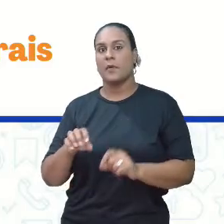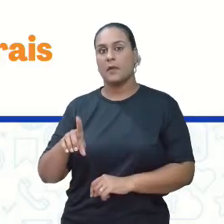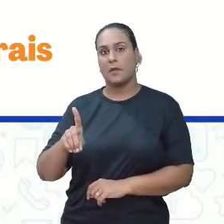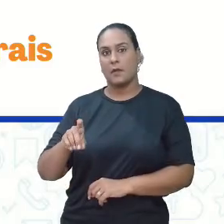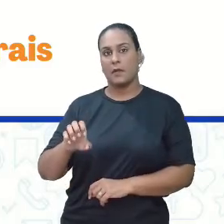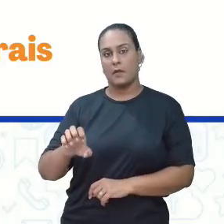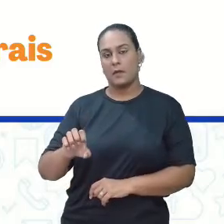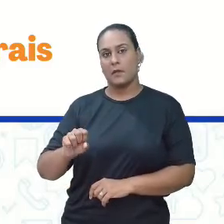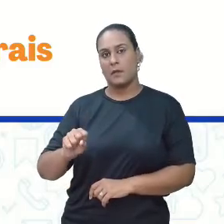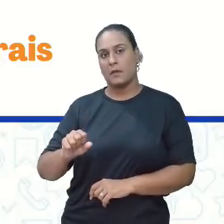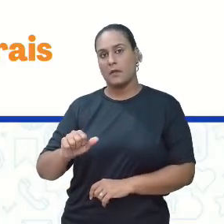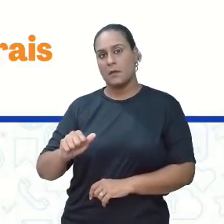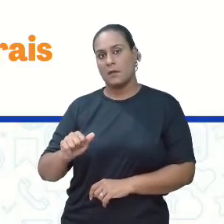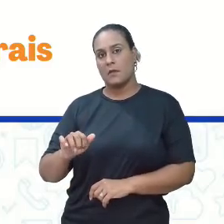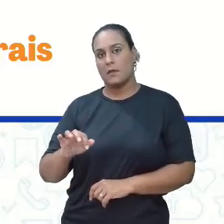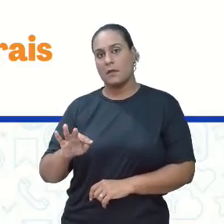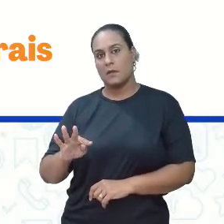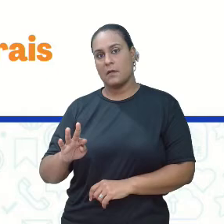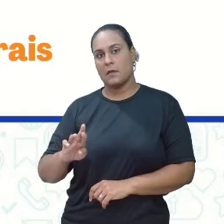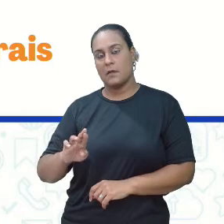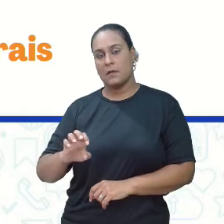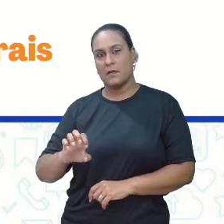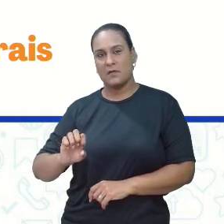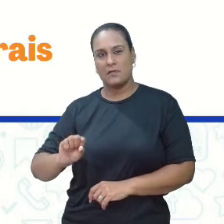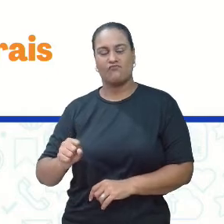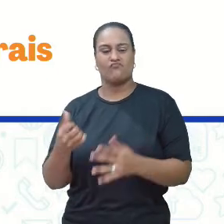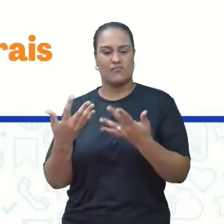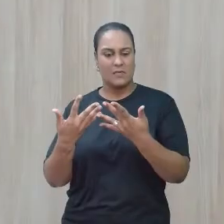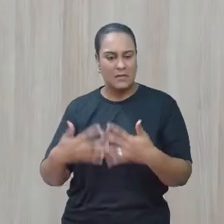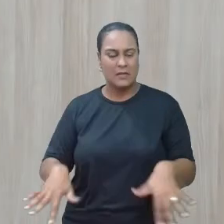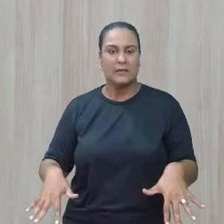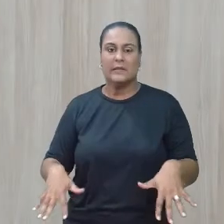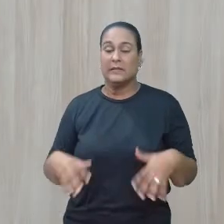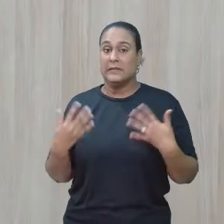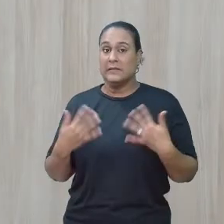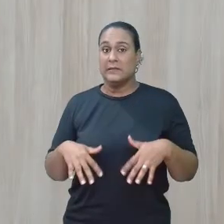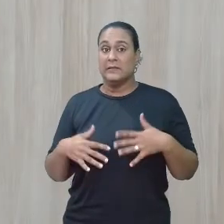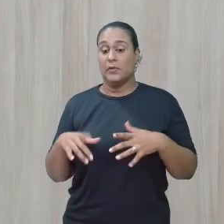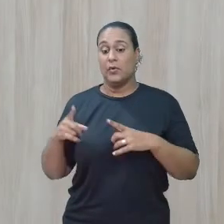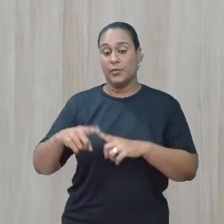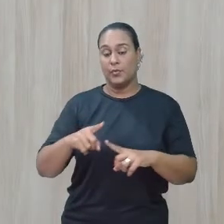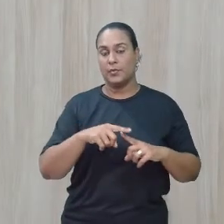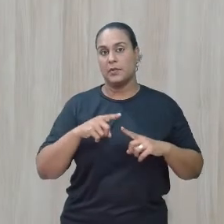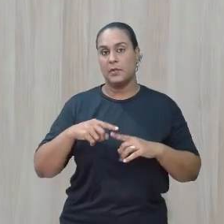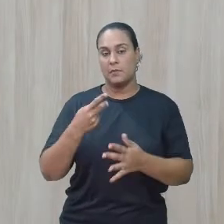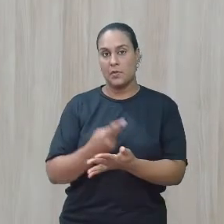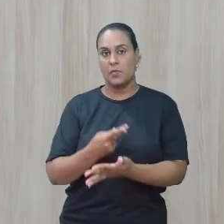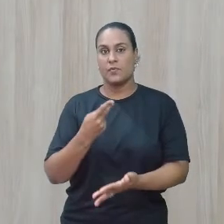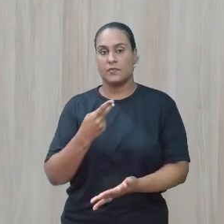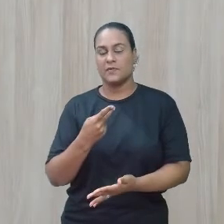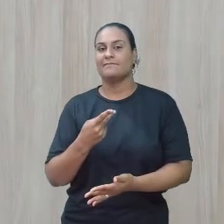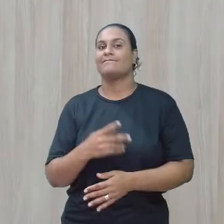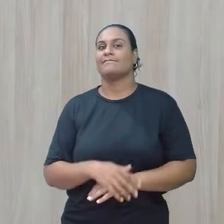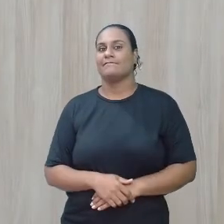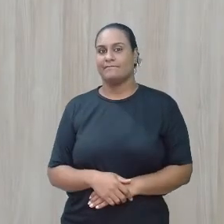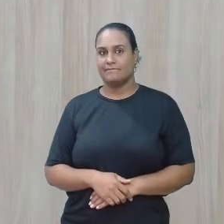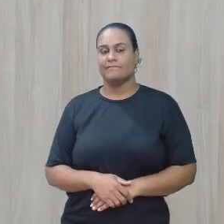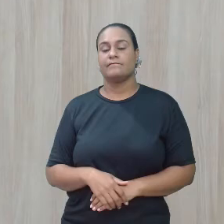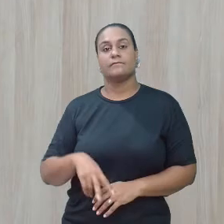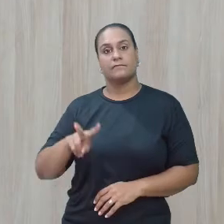desastres naturais, porque quando a gente tem esse tipo de fenômeno, né, enfim,